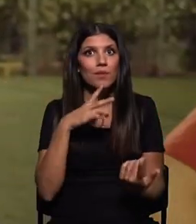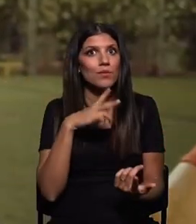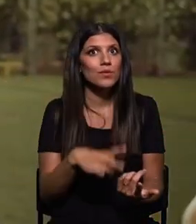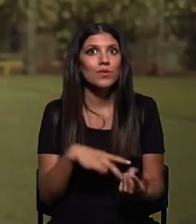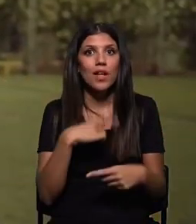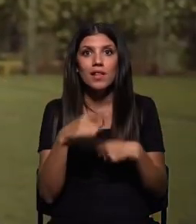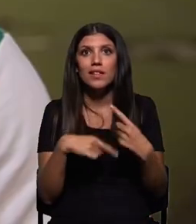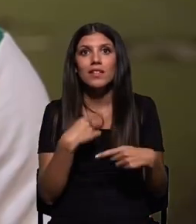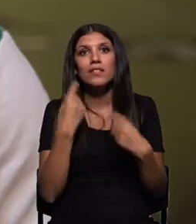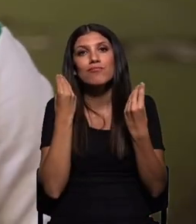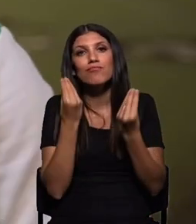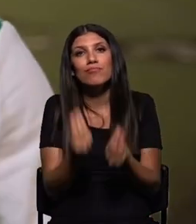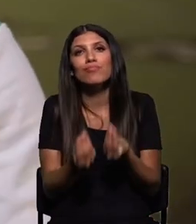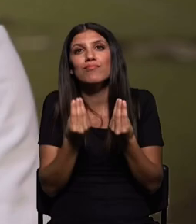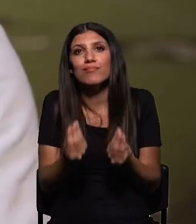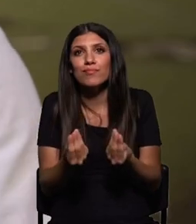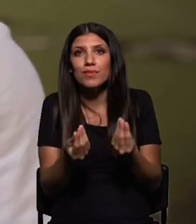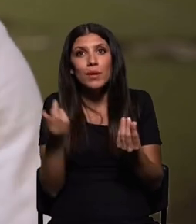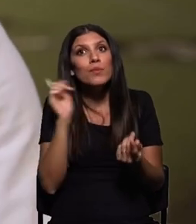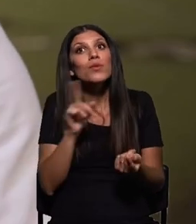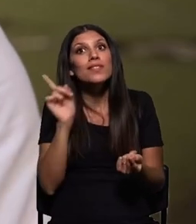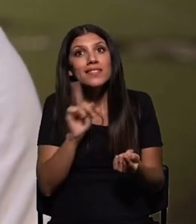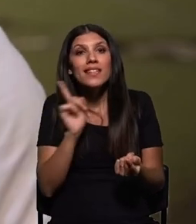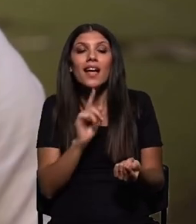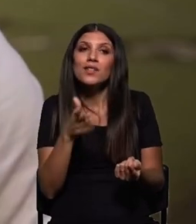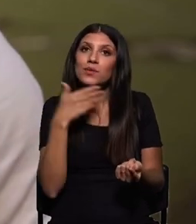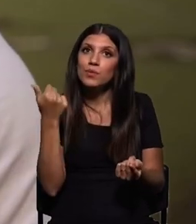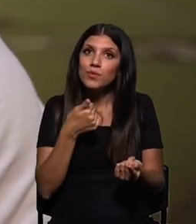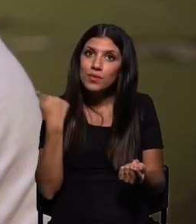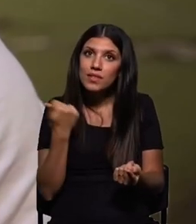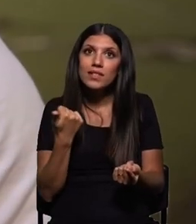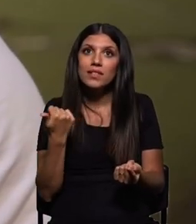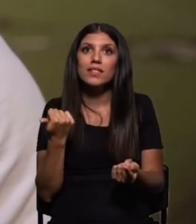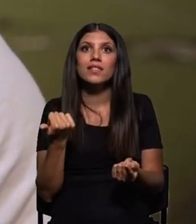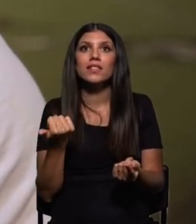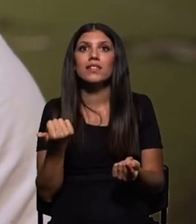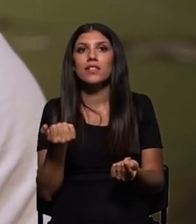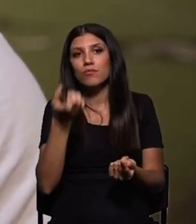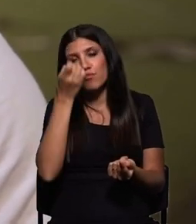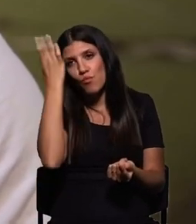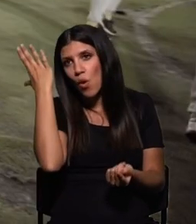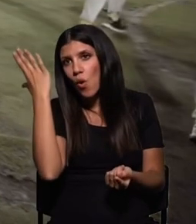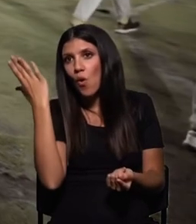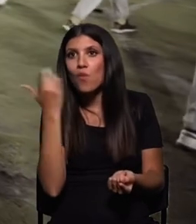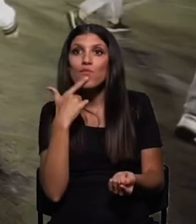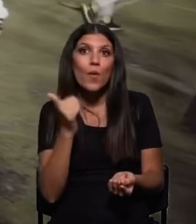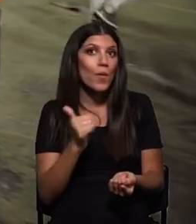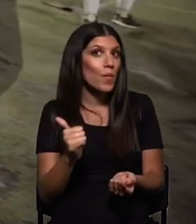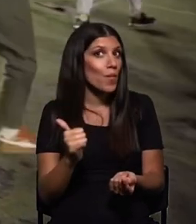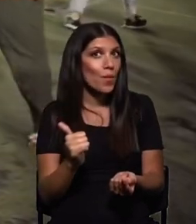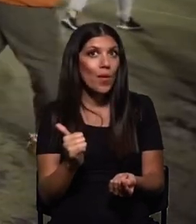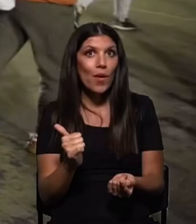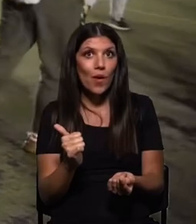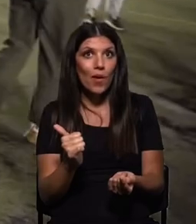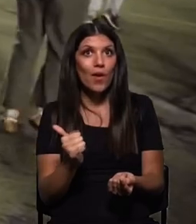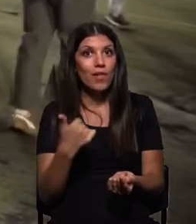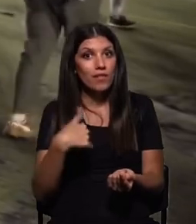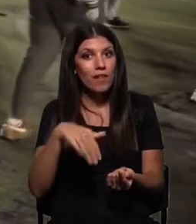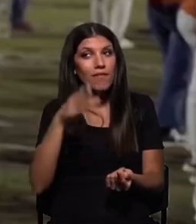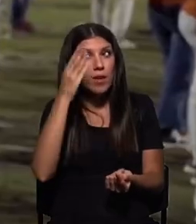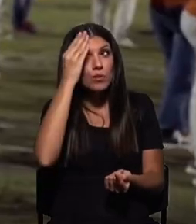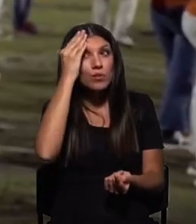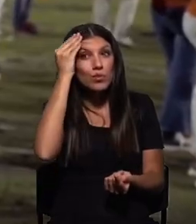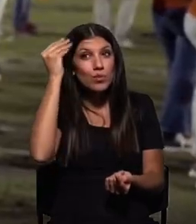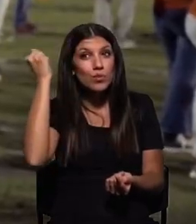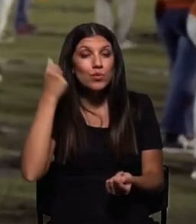tradições muito, muito, muito importantes, muito bonitas, que não podem ser de todo esquecidas. E acho que se vão esquecendo e se vão perdendo